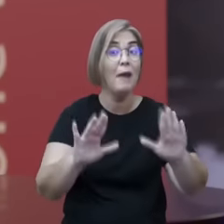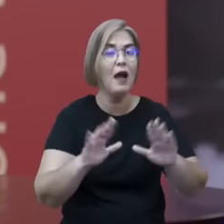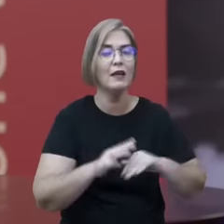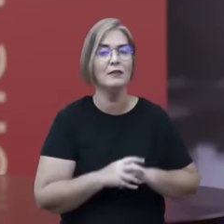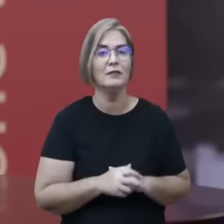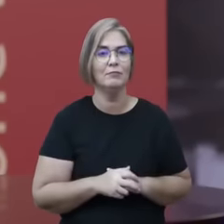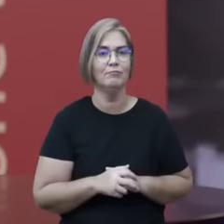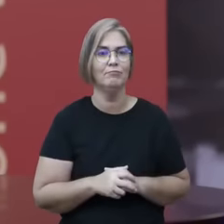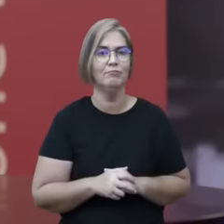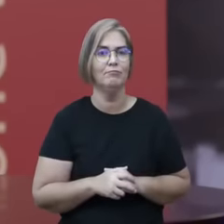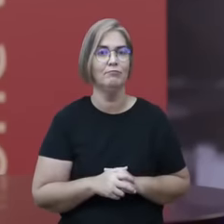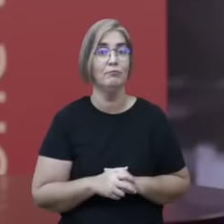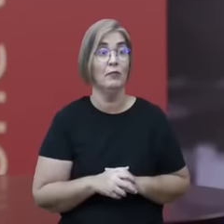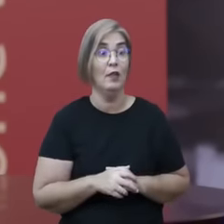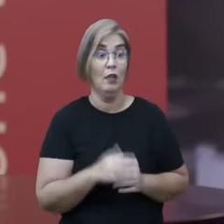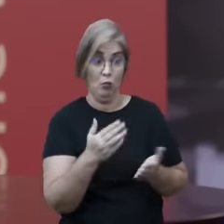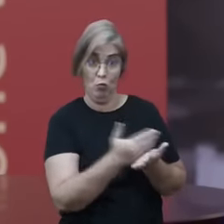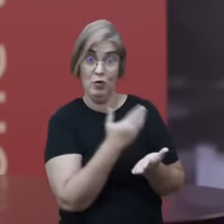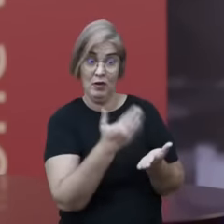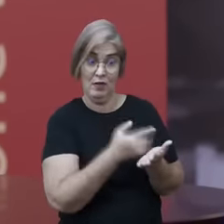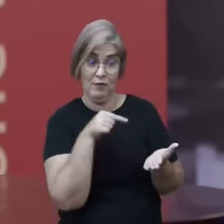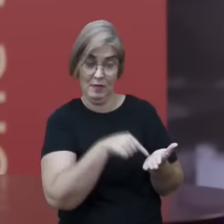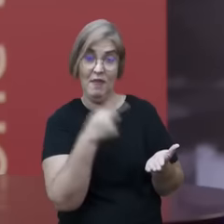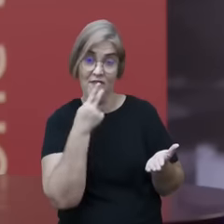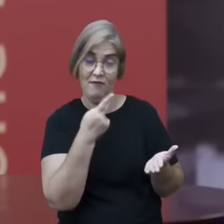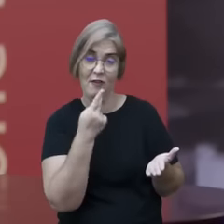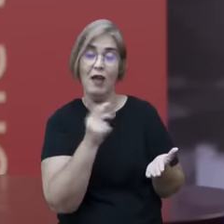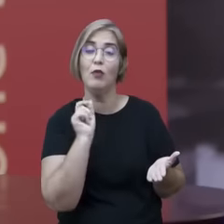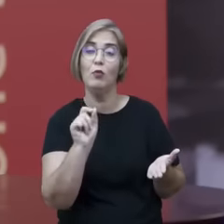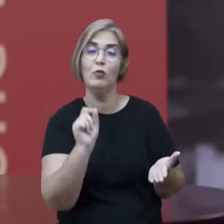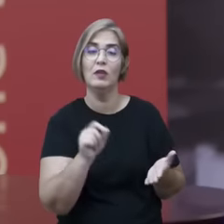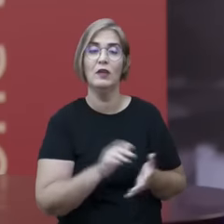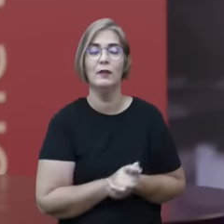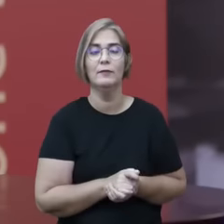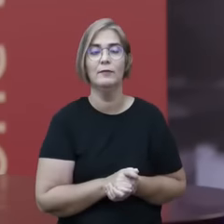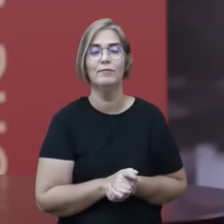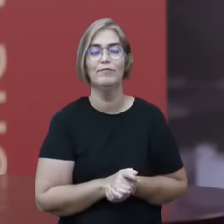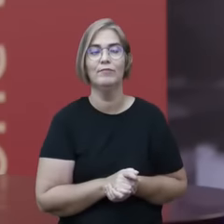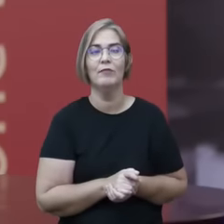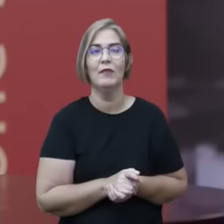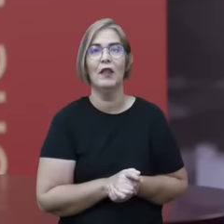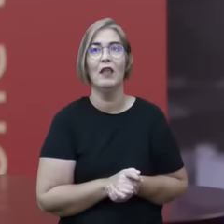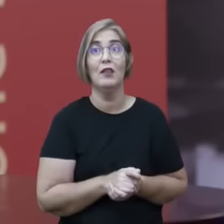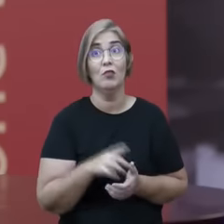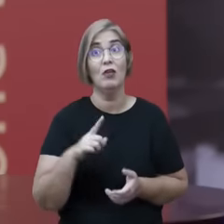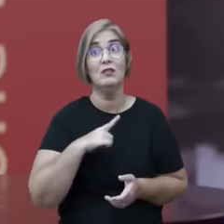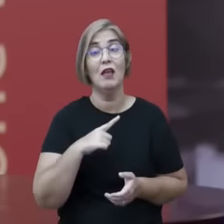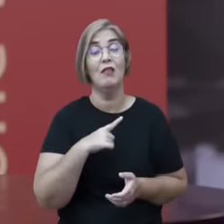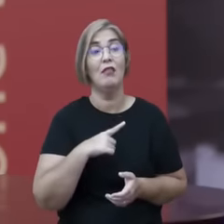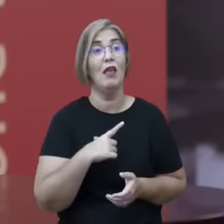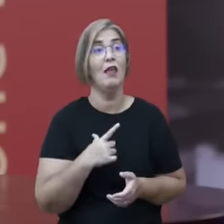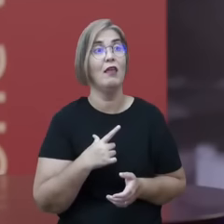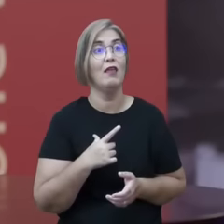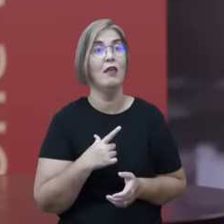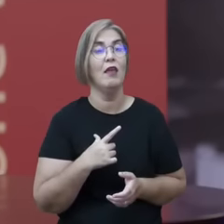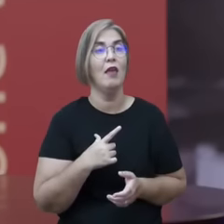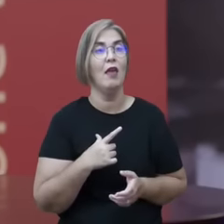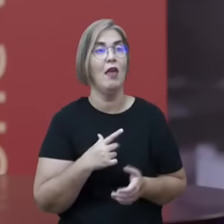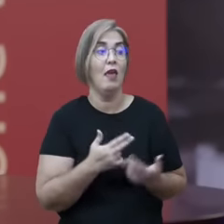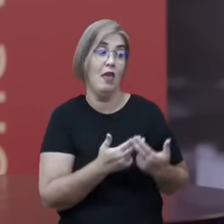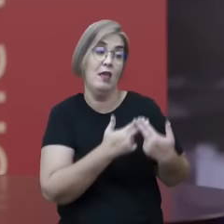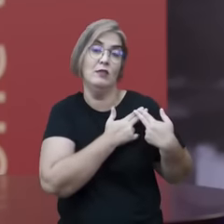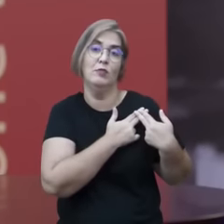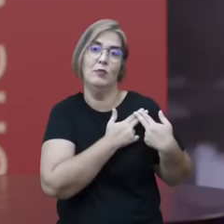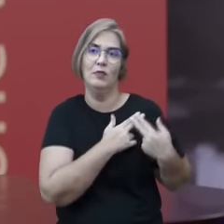o camiso vai tocar Isso em outras obras, né, nos faz descobrir a alteridade. E a alteridade implica também